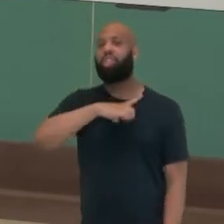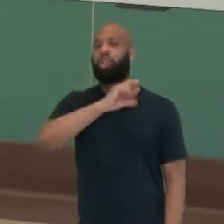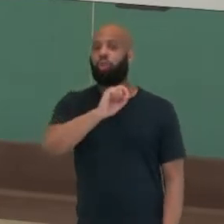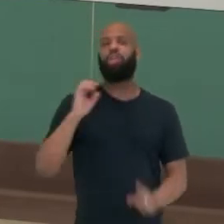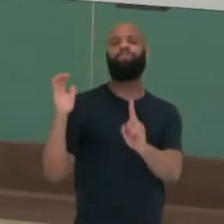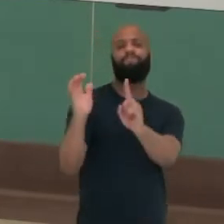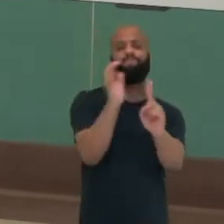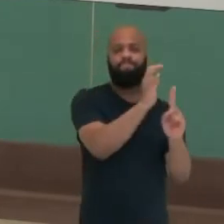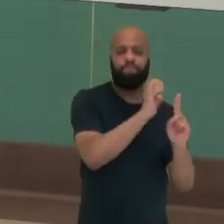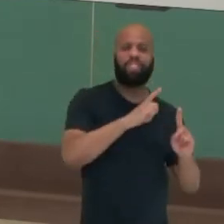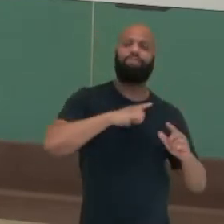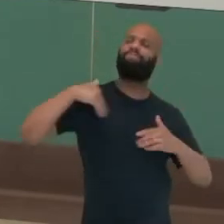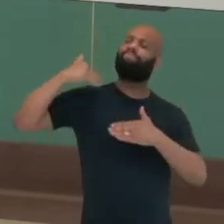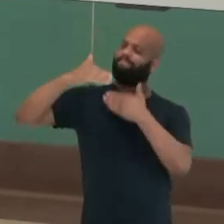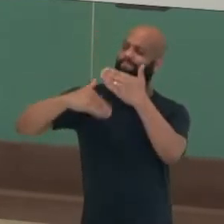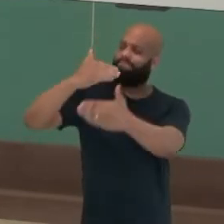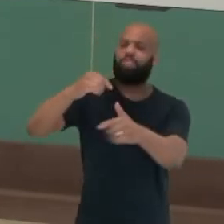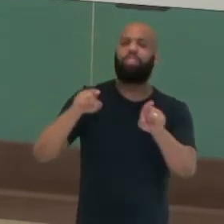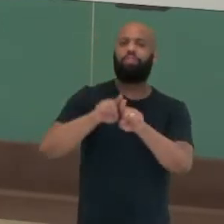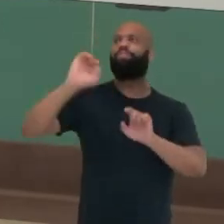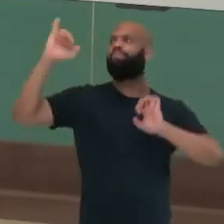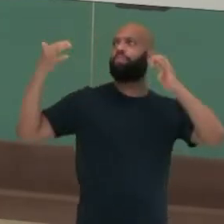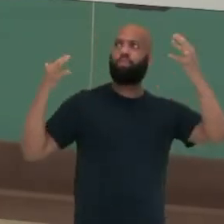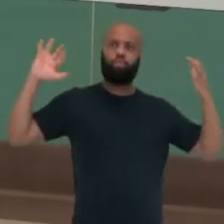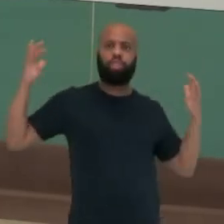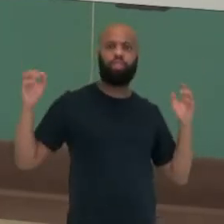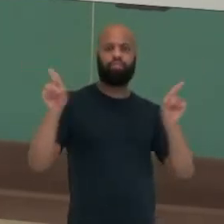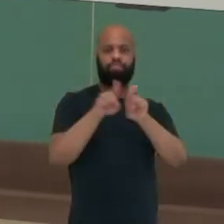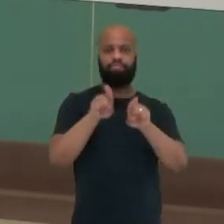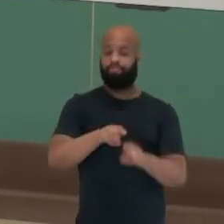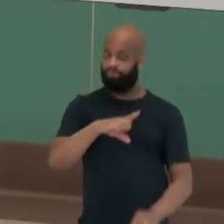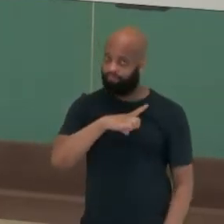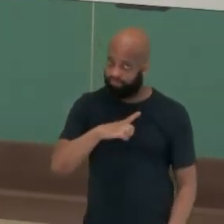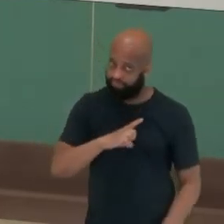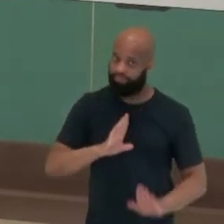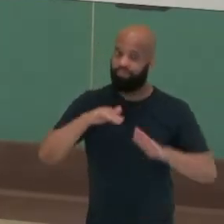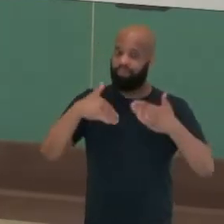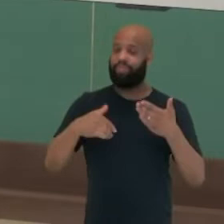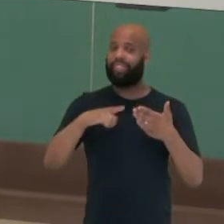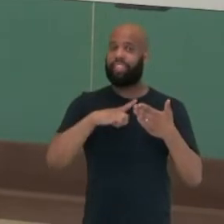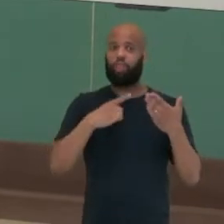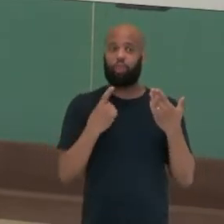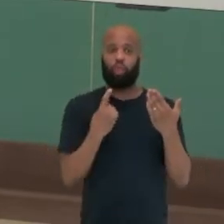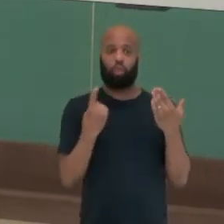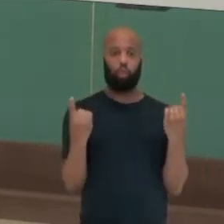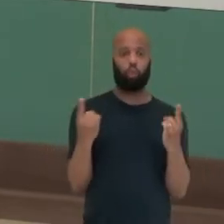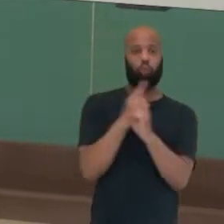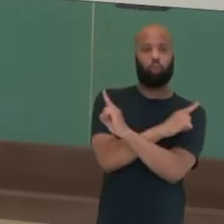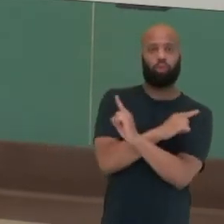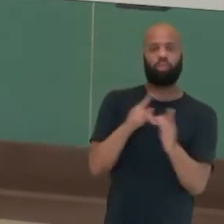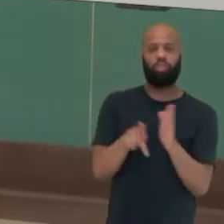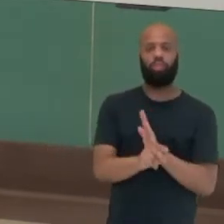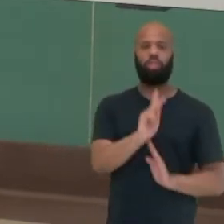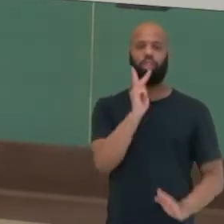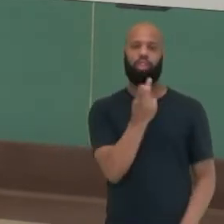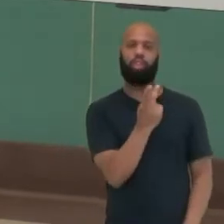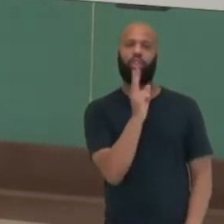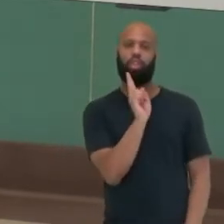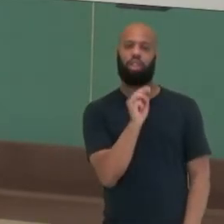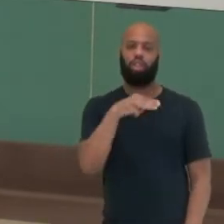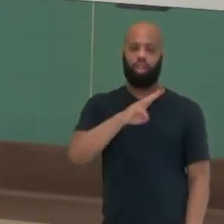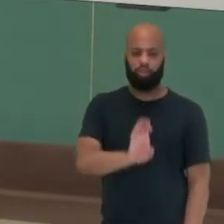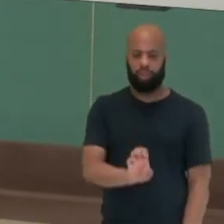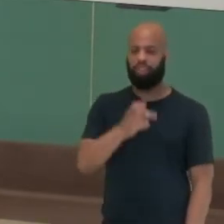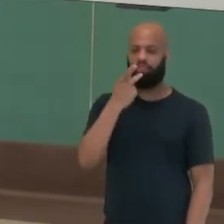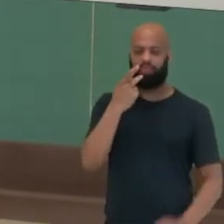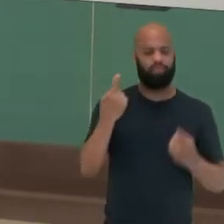regendo e desenrolando aí os acontecimentos, certo? Ao contrário do Hume, por exemplo, que negava